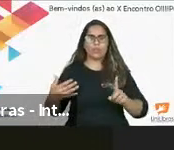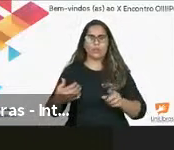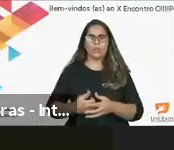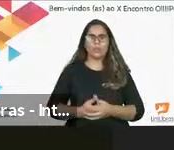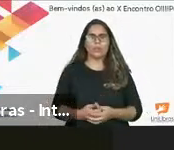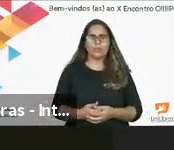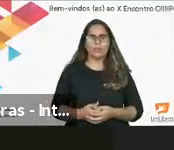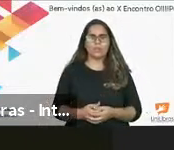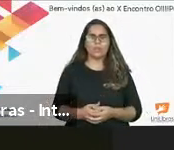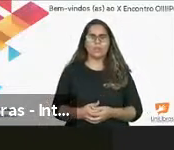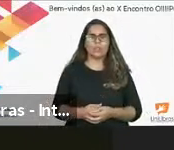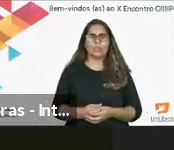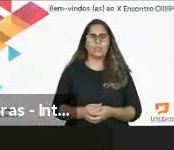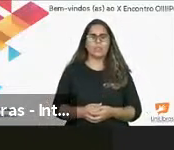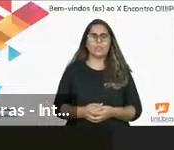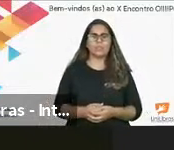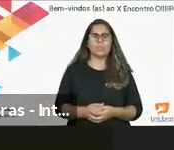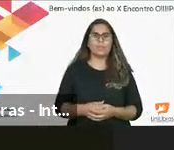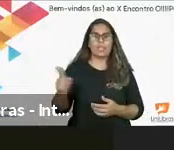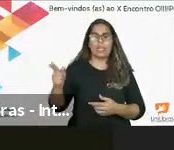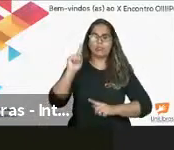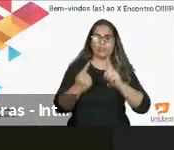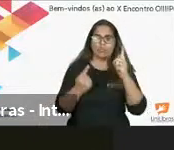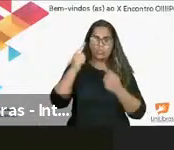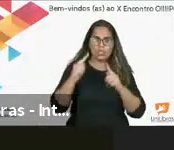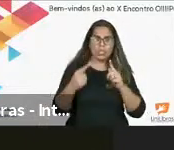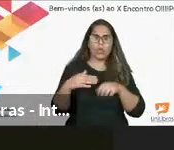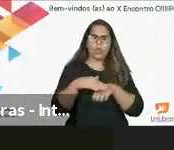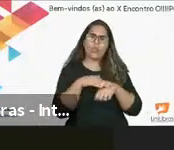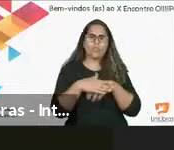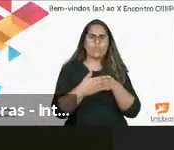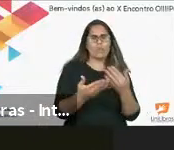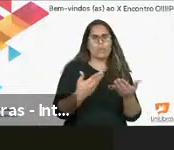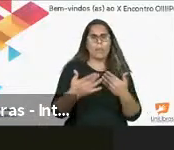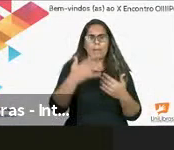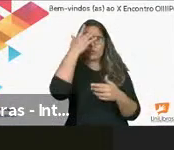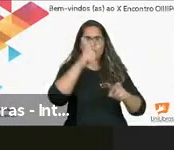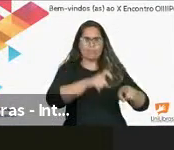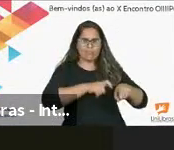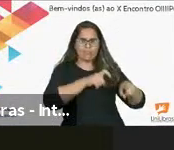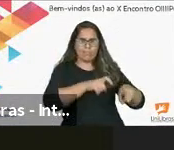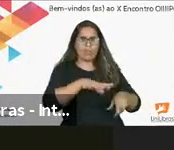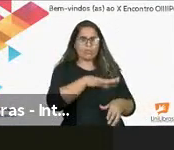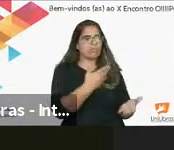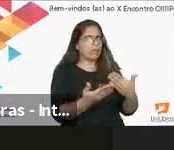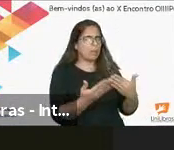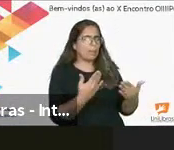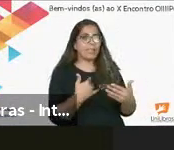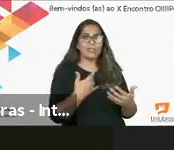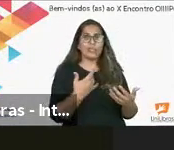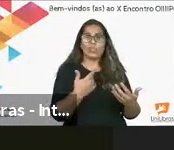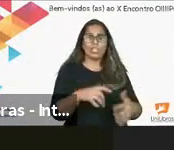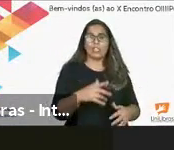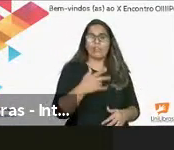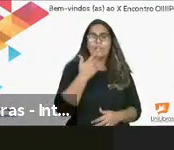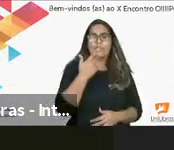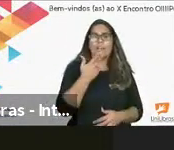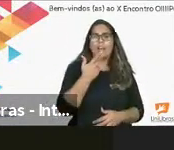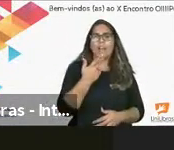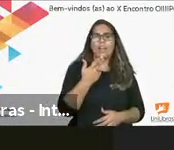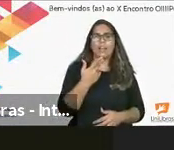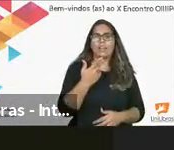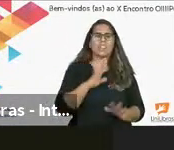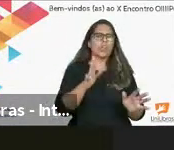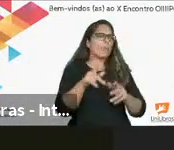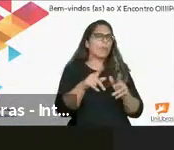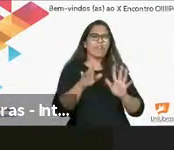E no Chile, ele conversando com alguns agricultores, e eles não queriam falar, eu dizia, não,